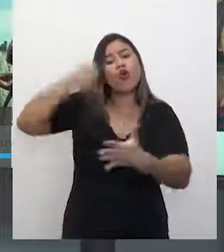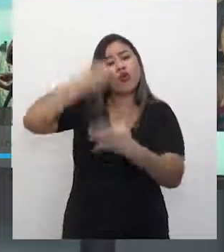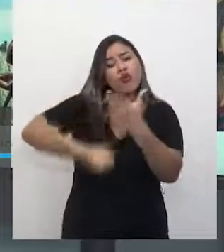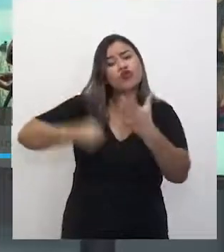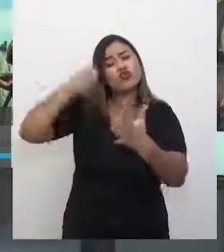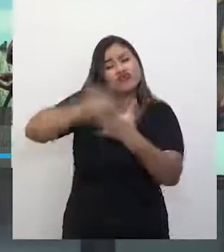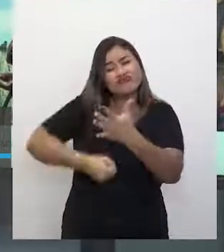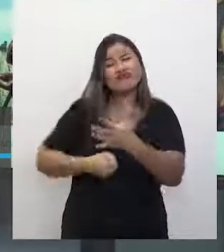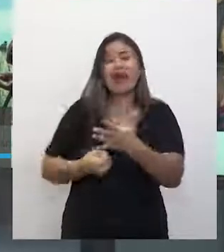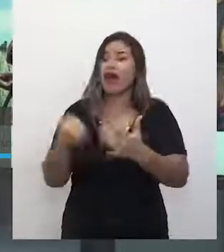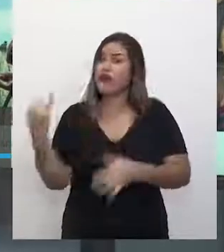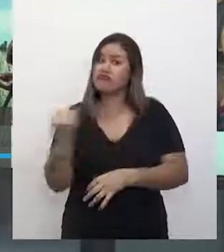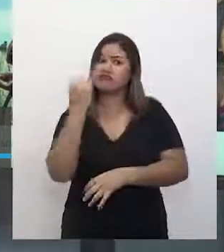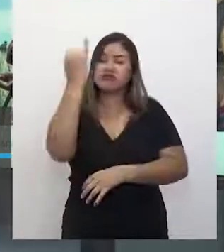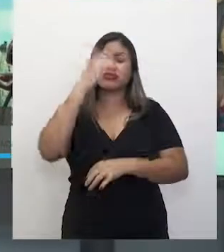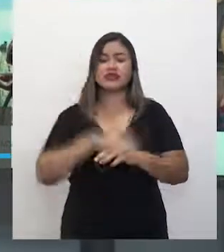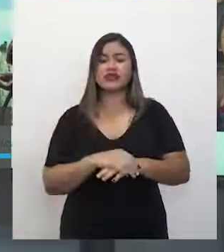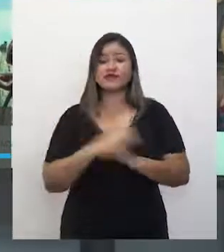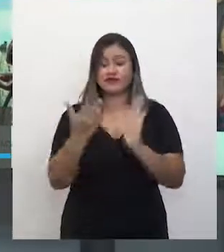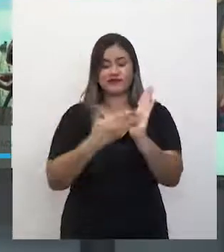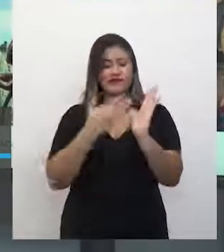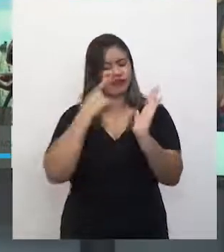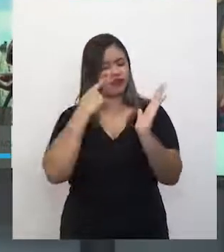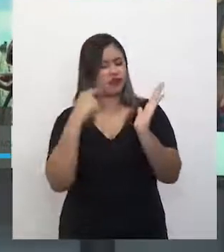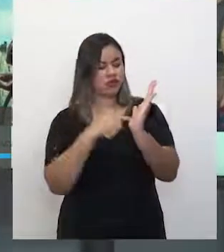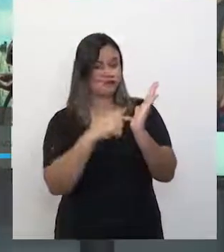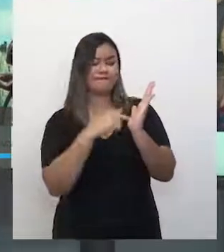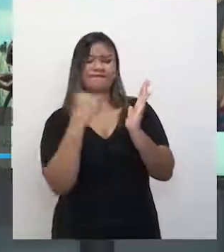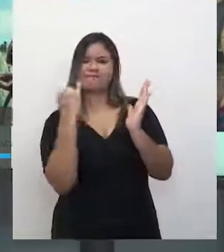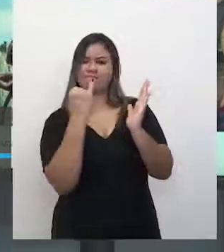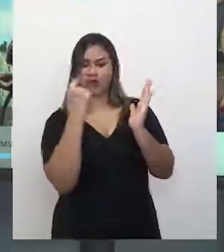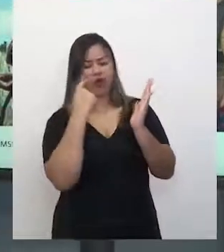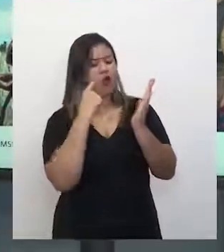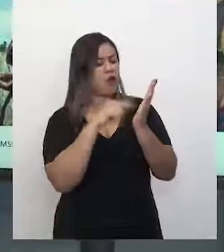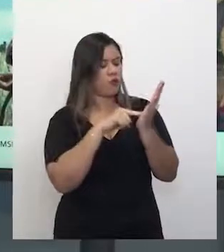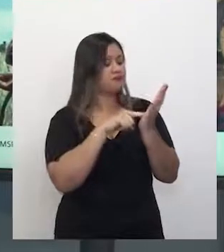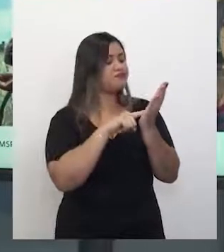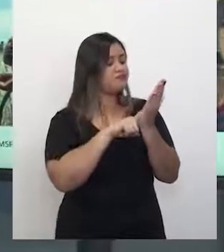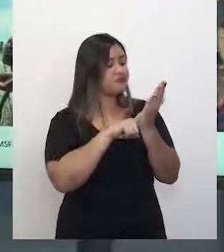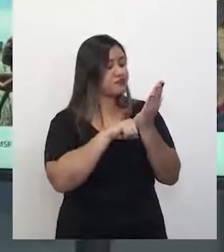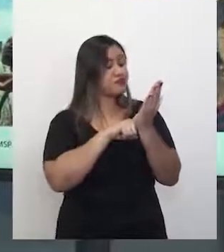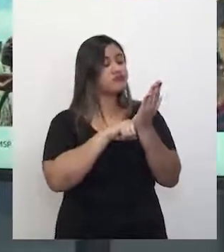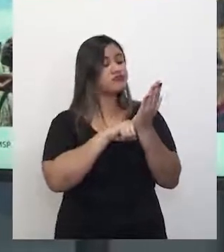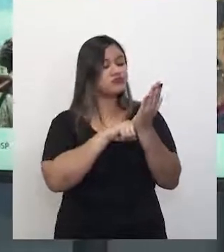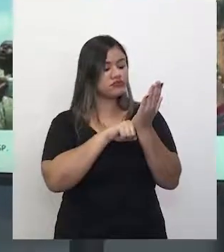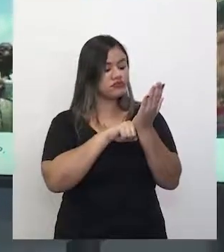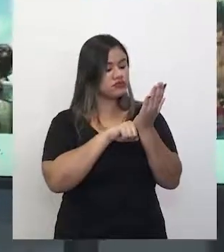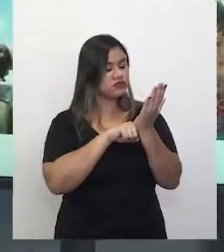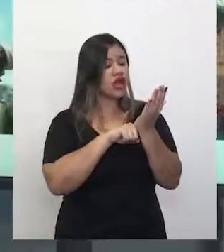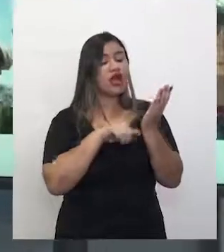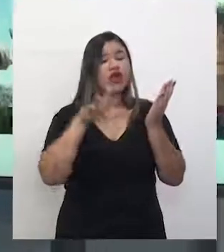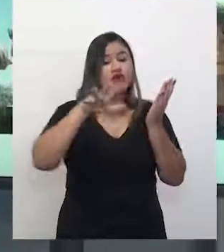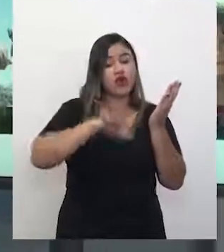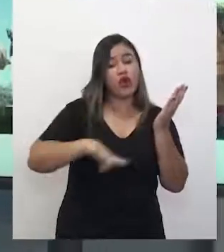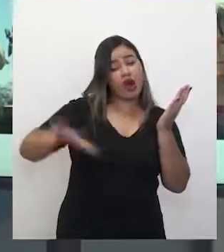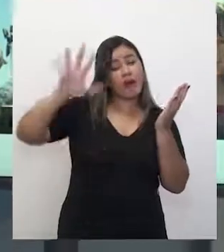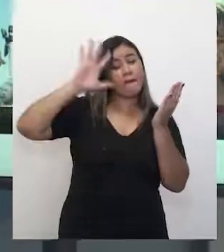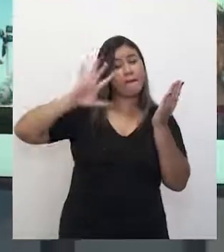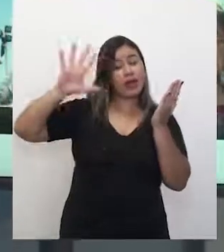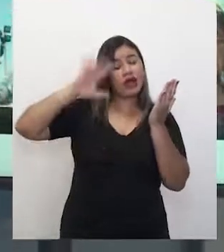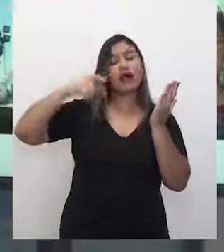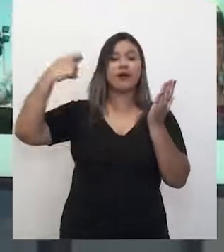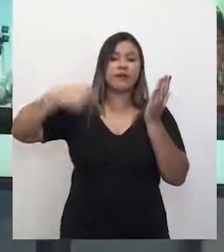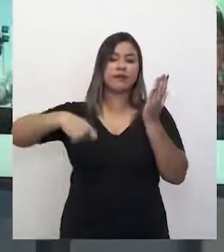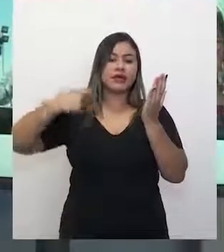tem um ponto muito interessante nesse livro, olha. Há de ser levado em consideração que, apesar